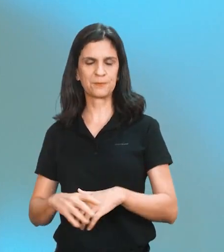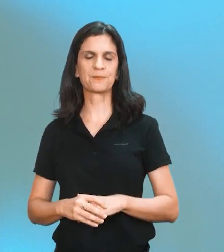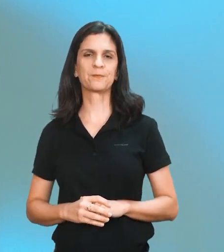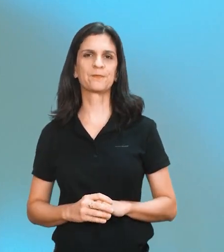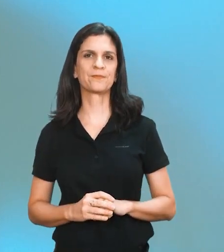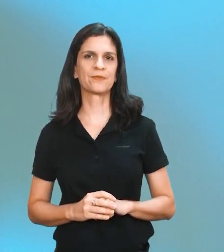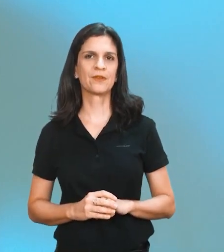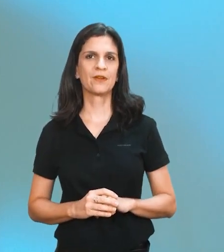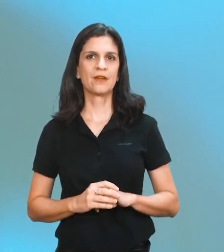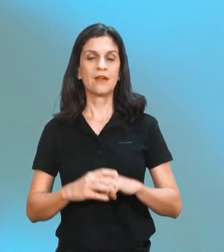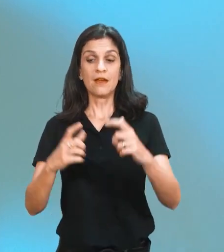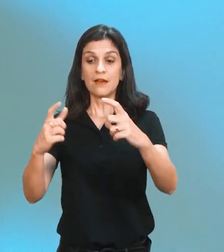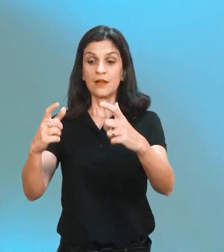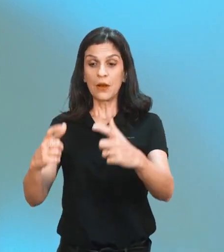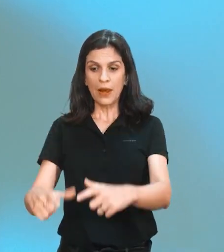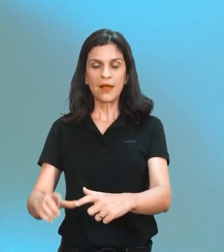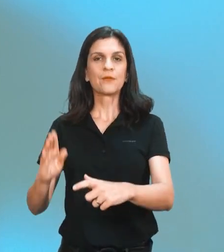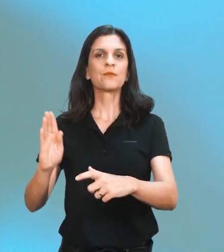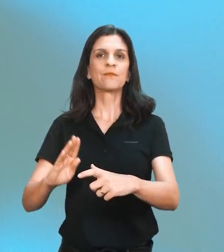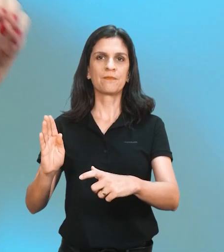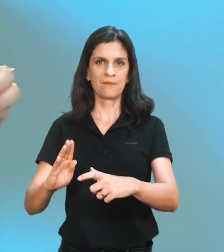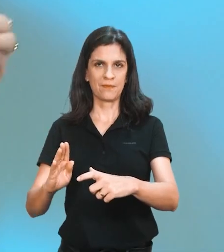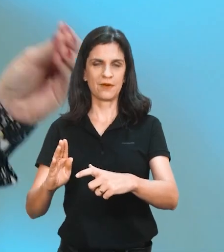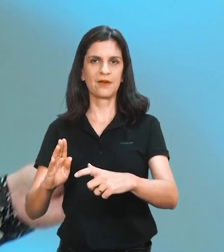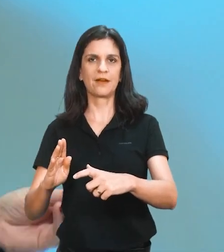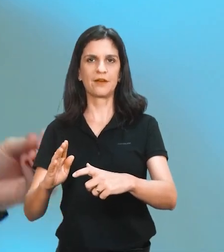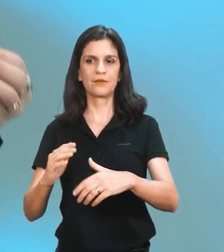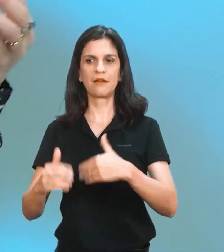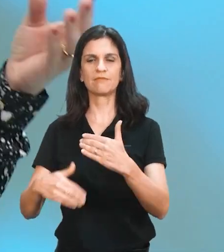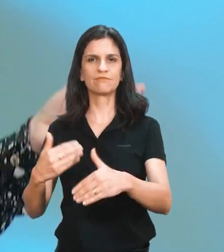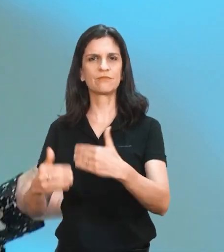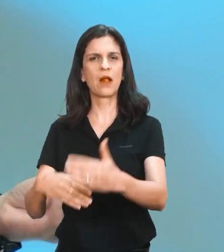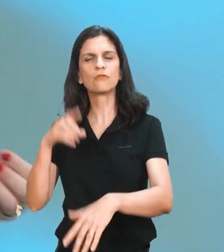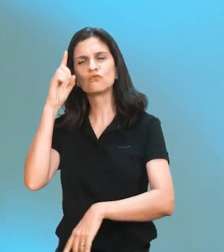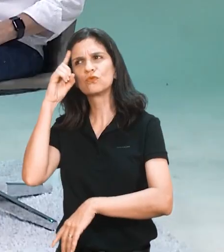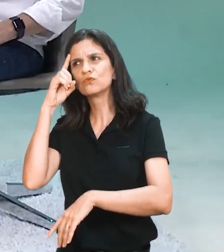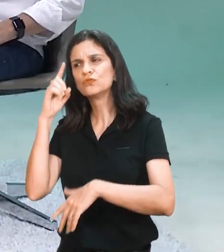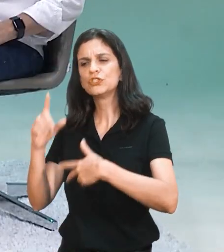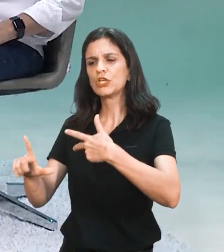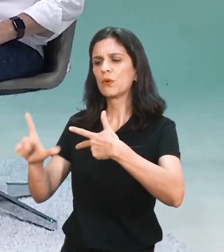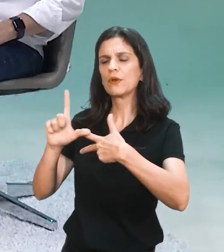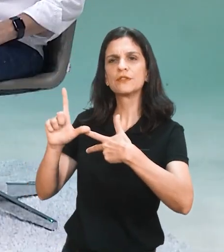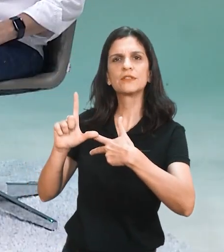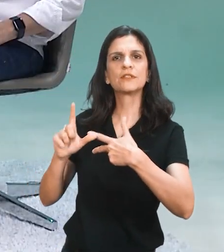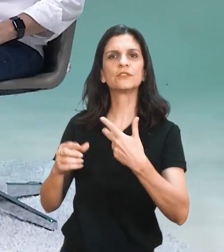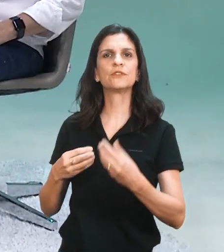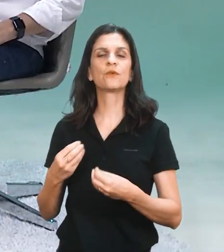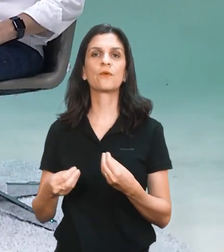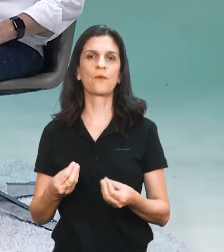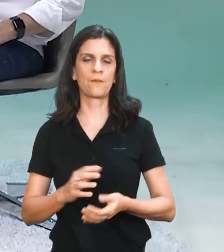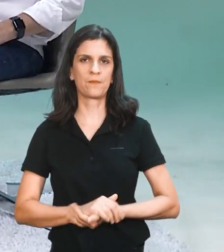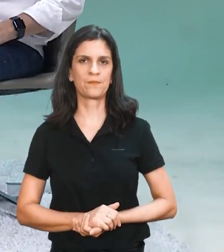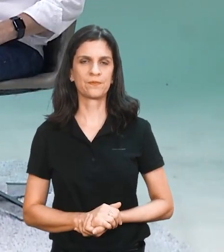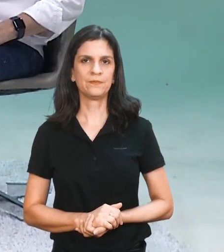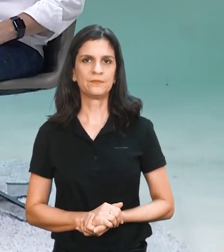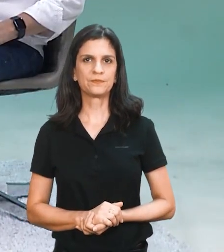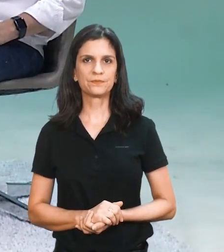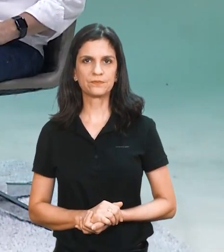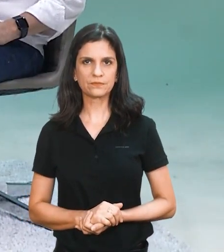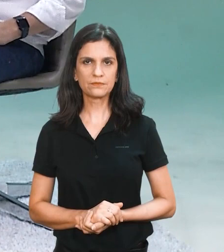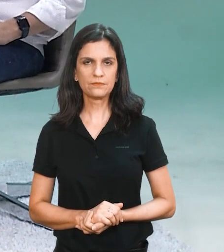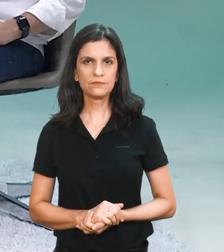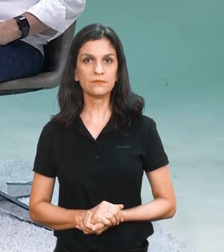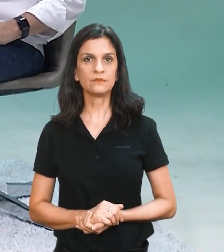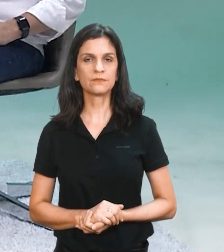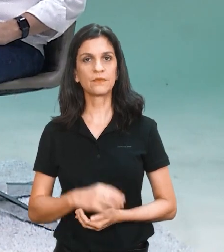ações específicas, né, no bairro, como que é o dia a dia do legislativo? Como que você pauta a sua atuação dentro da Câmara